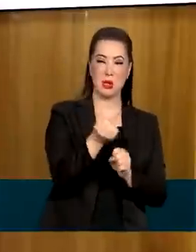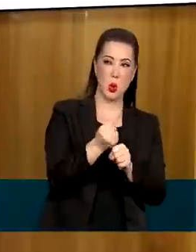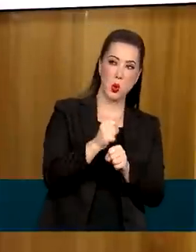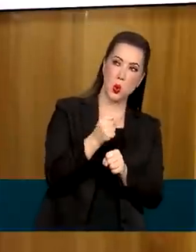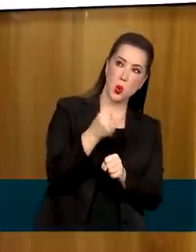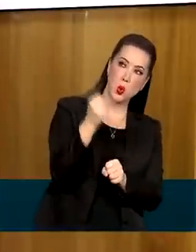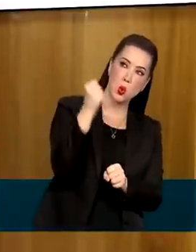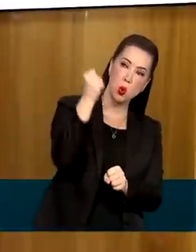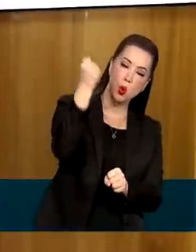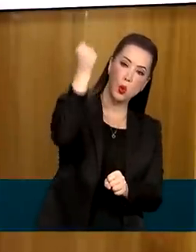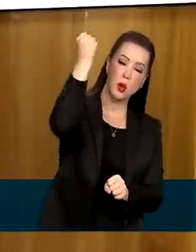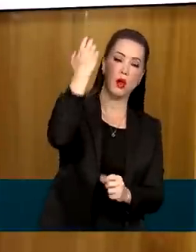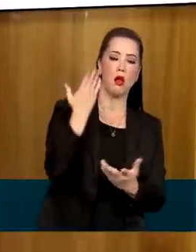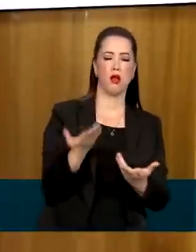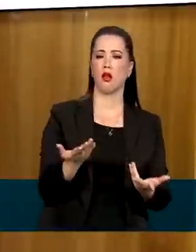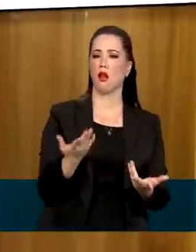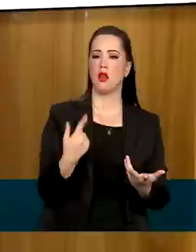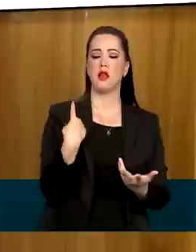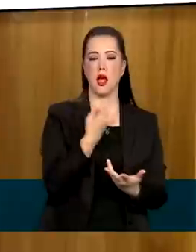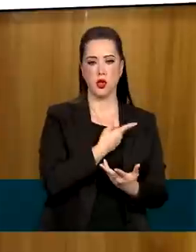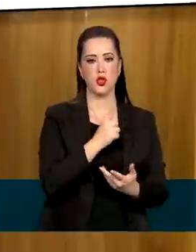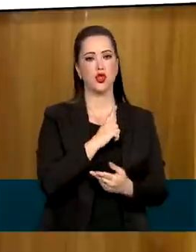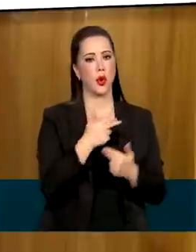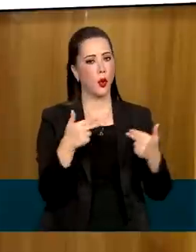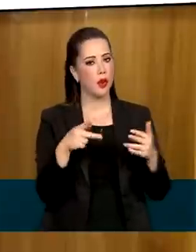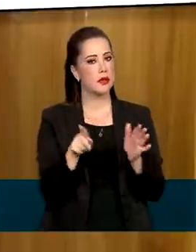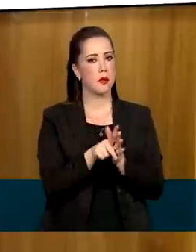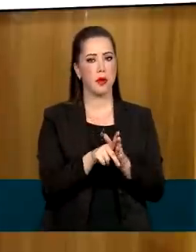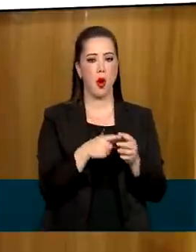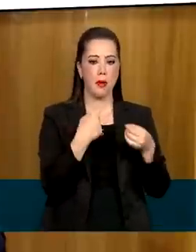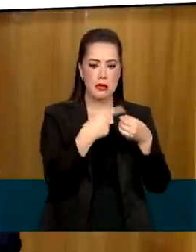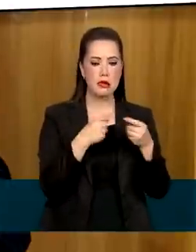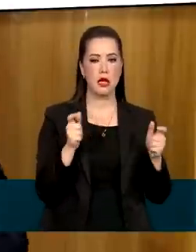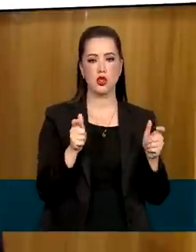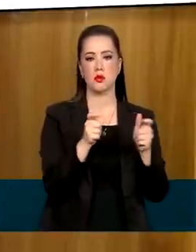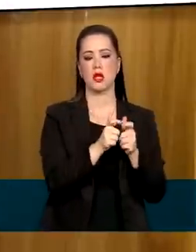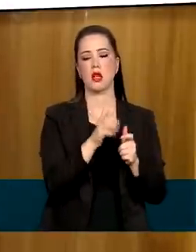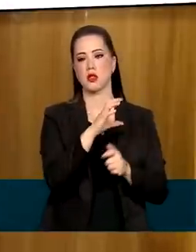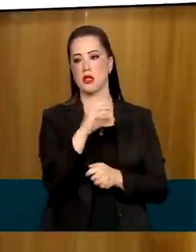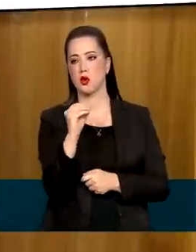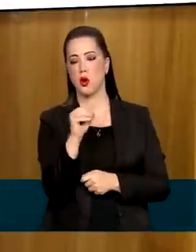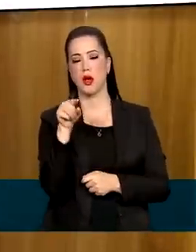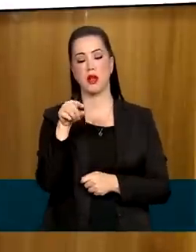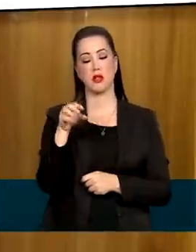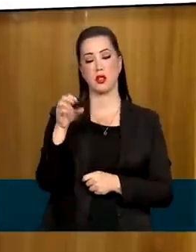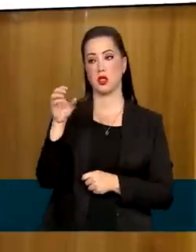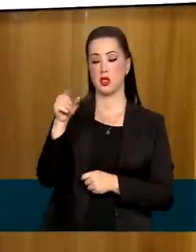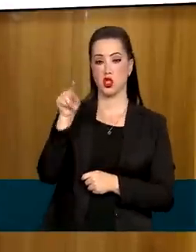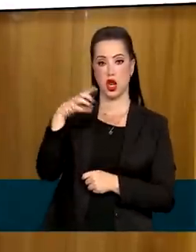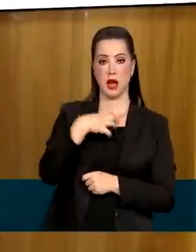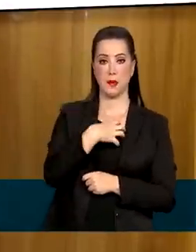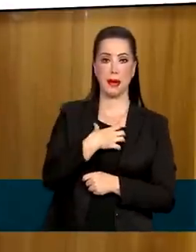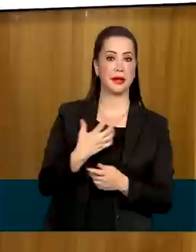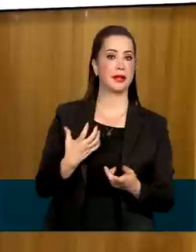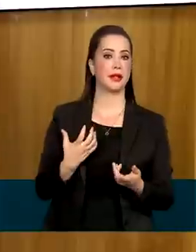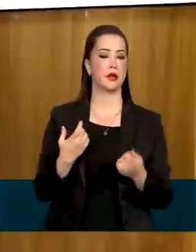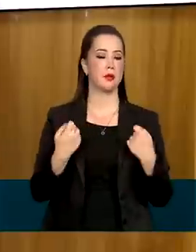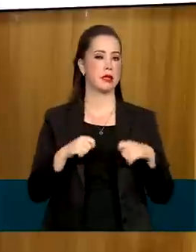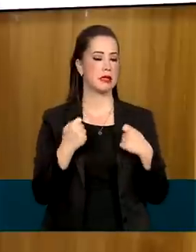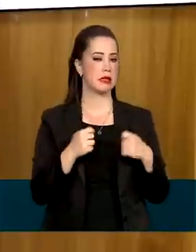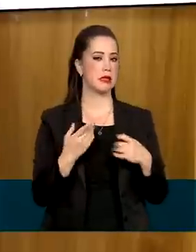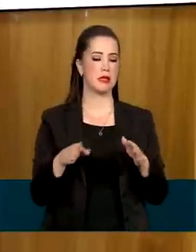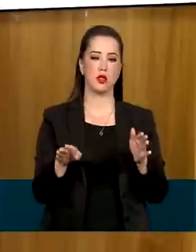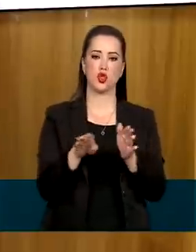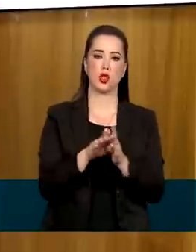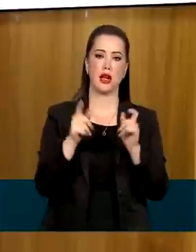e a gente produz muito o nosso interior nossos Campos no centro-oeste no Oeste baiano preciso fazer com que essas essas produção